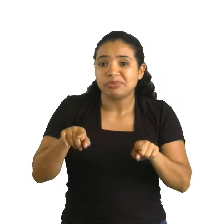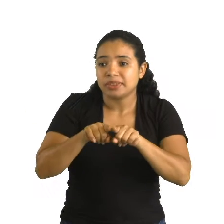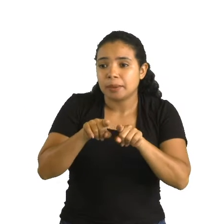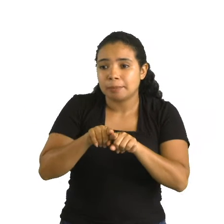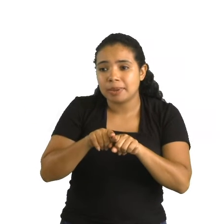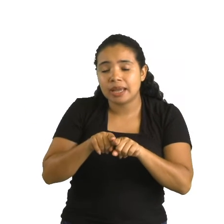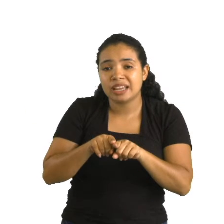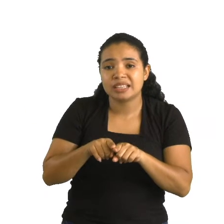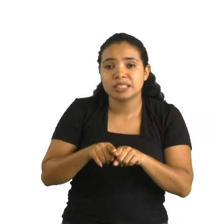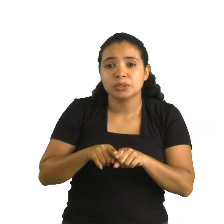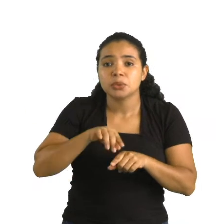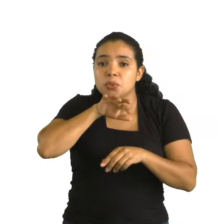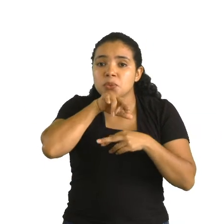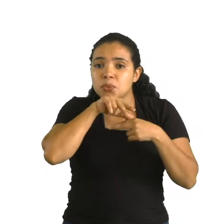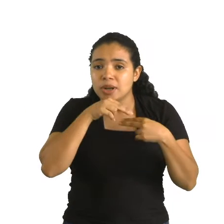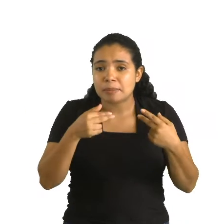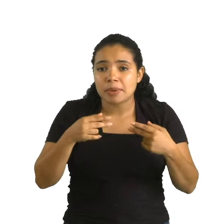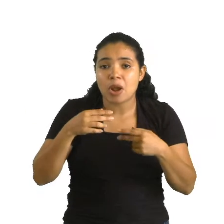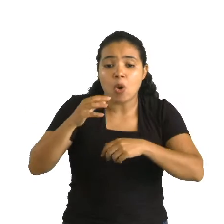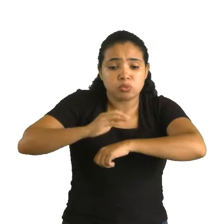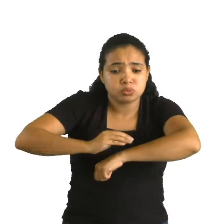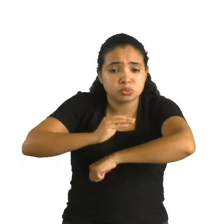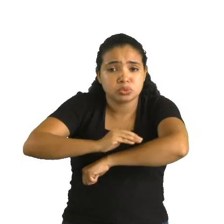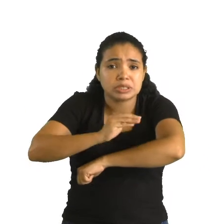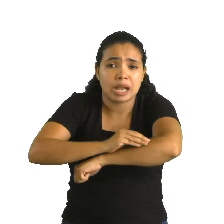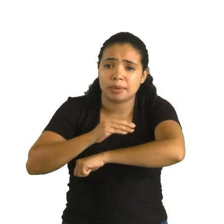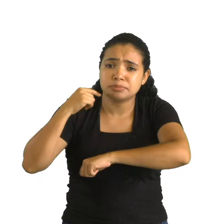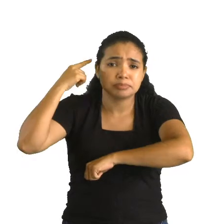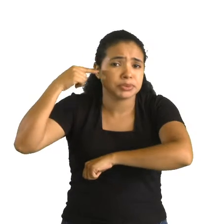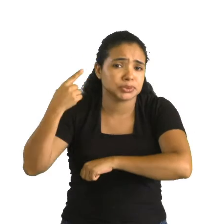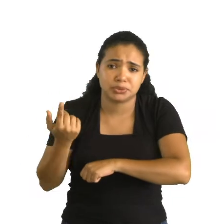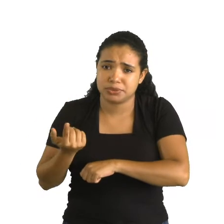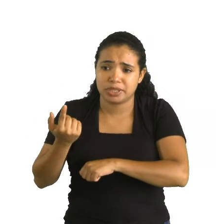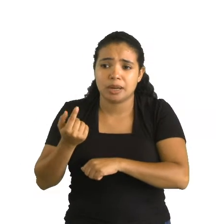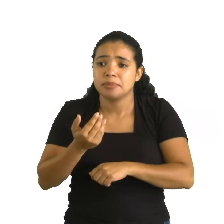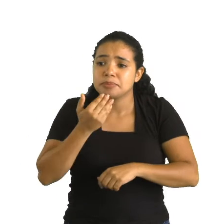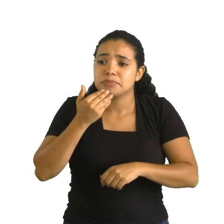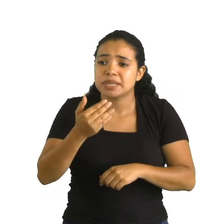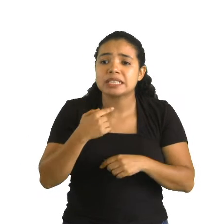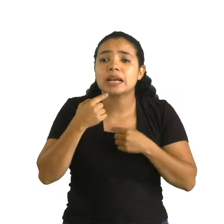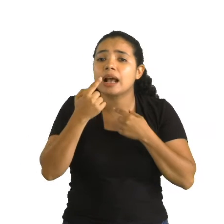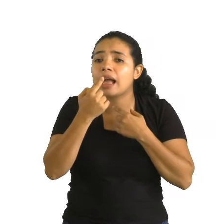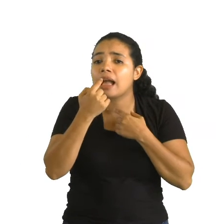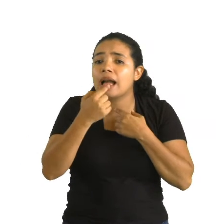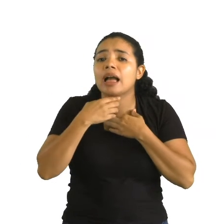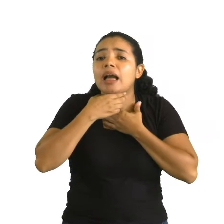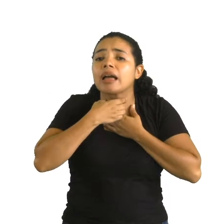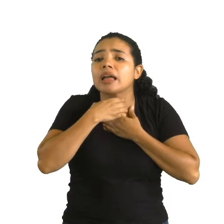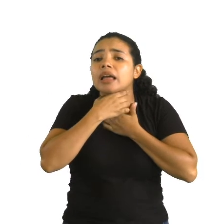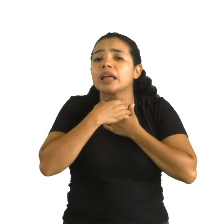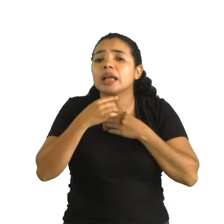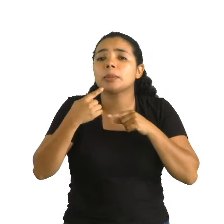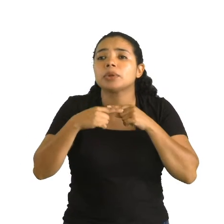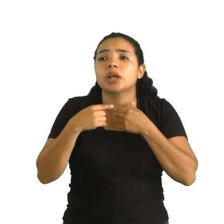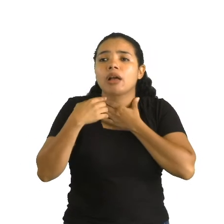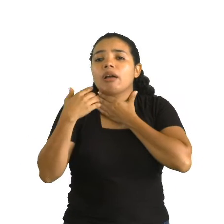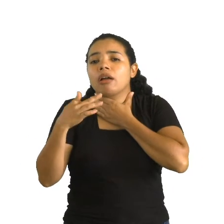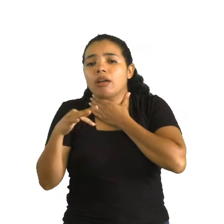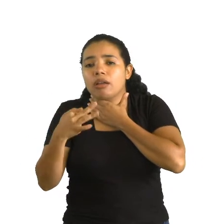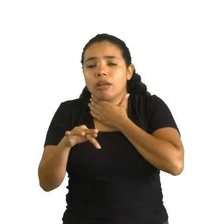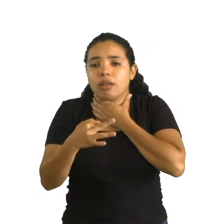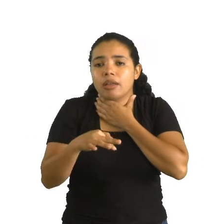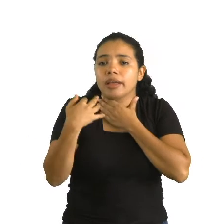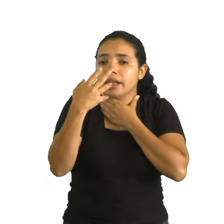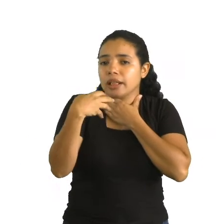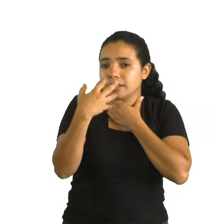dizer que todo bicho é biruta. O sapo encomendou pastilhas para a garganta, pois estava desafinando no coral.